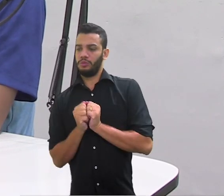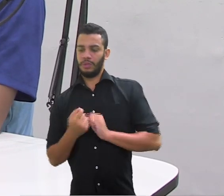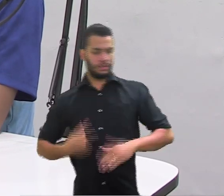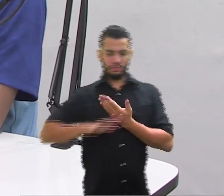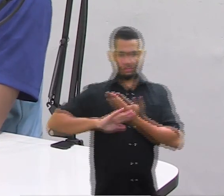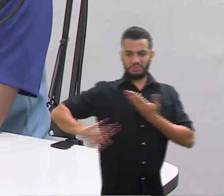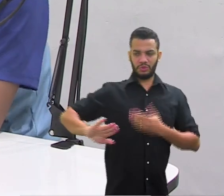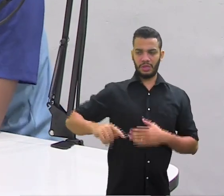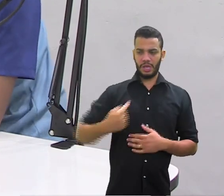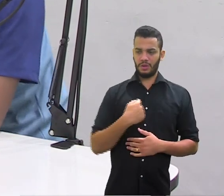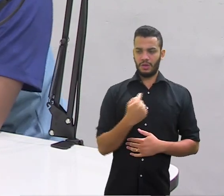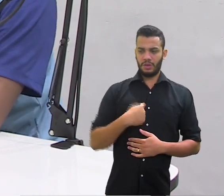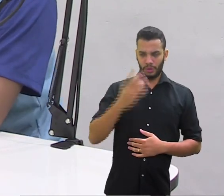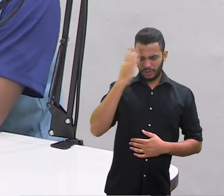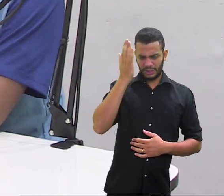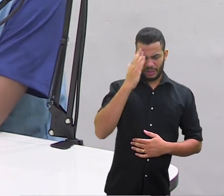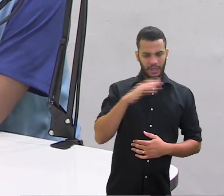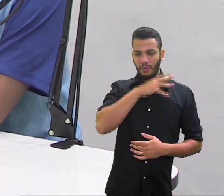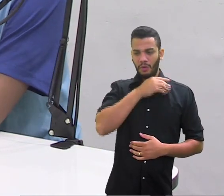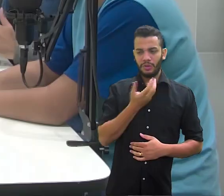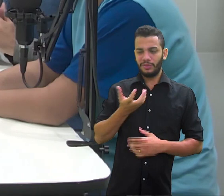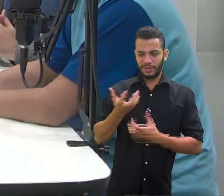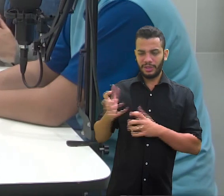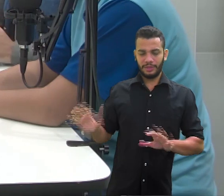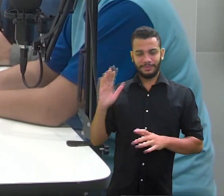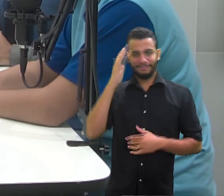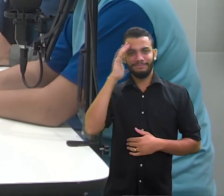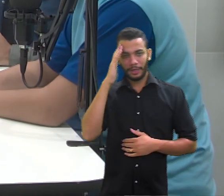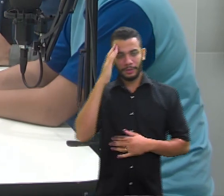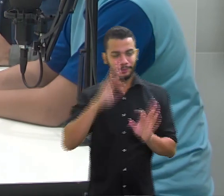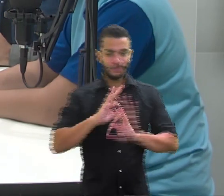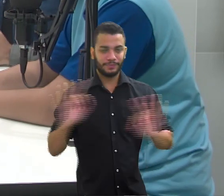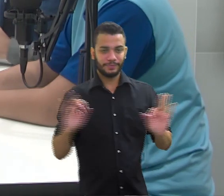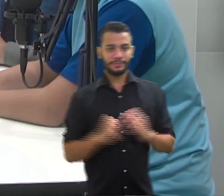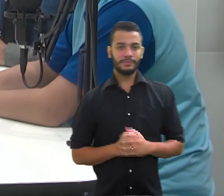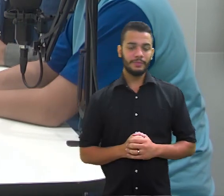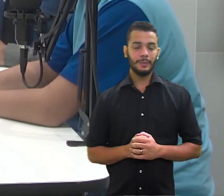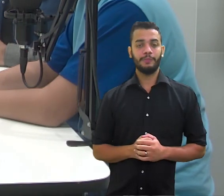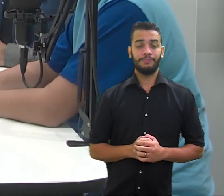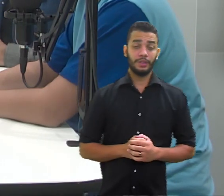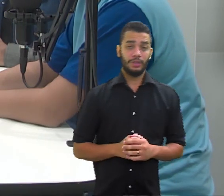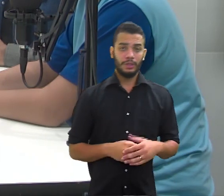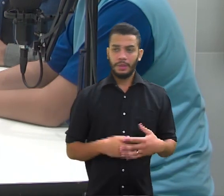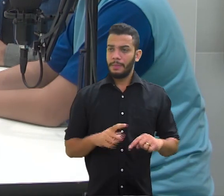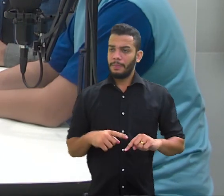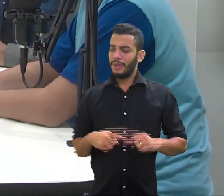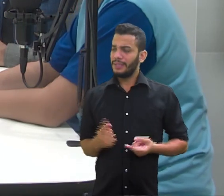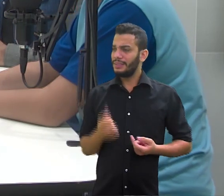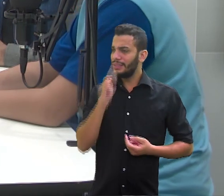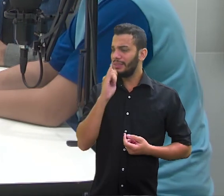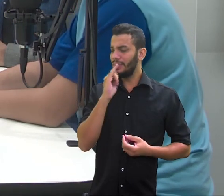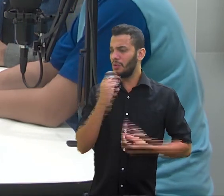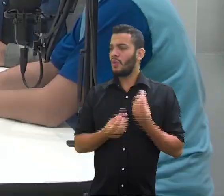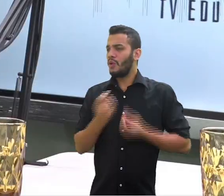pede para participar desse projeto? Como que funciona a adesão? Nós temos desse escolas trabalho? que já são parceiras, que trabalham há